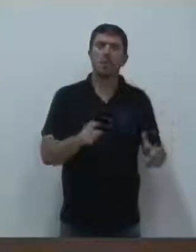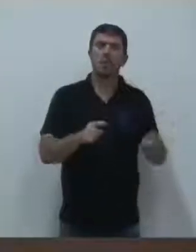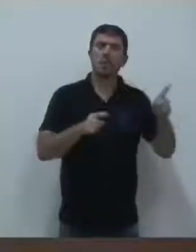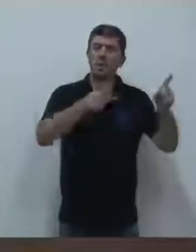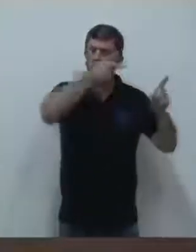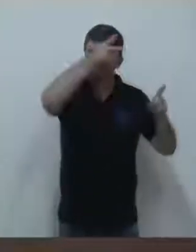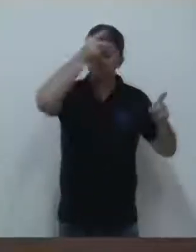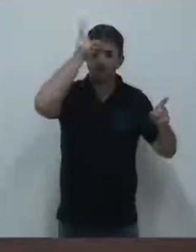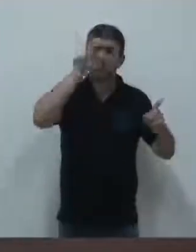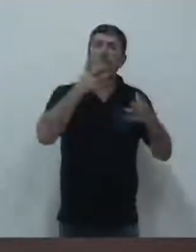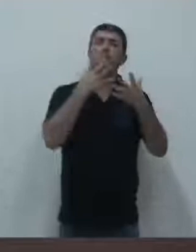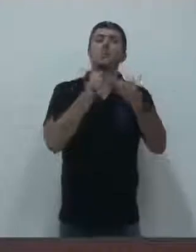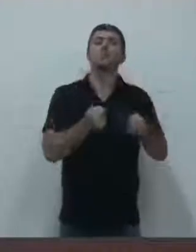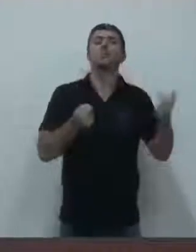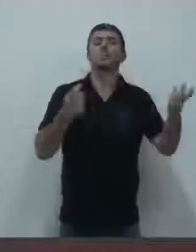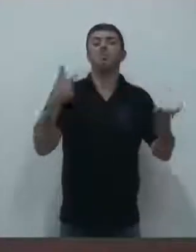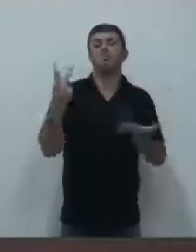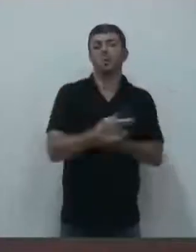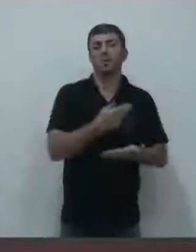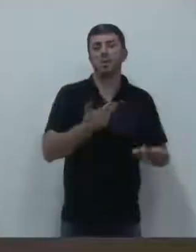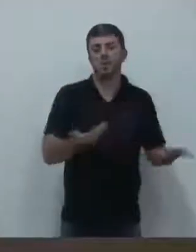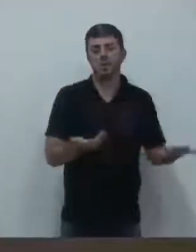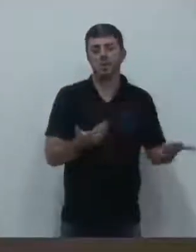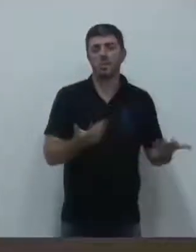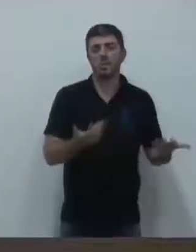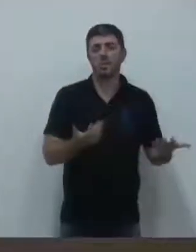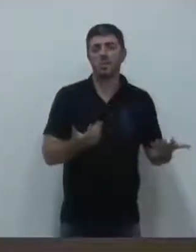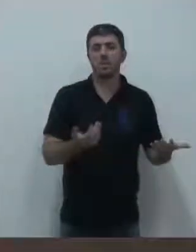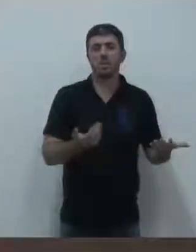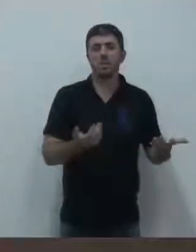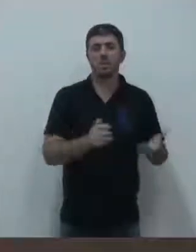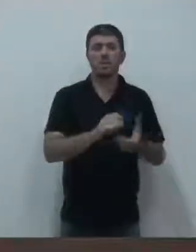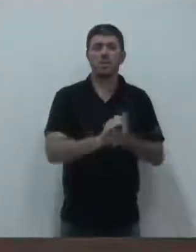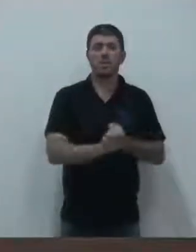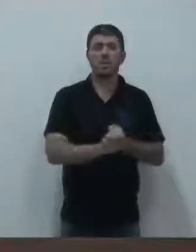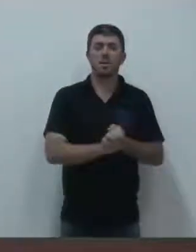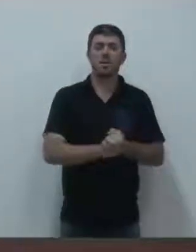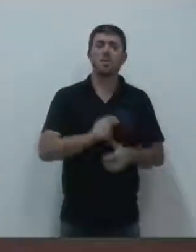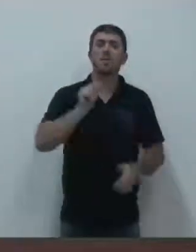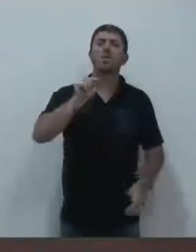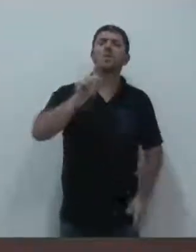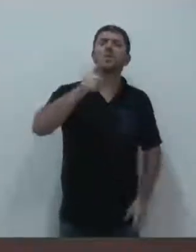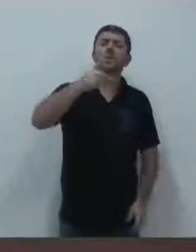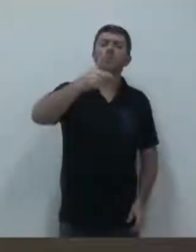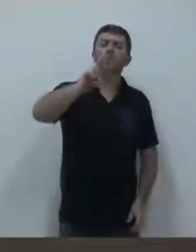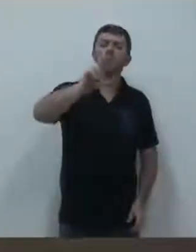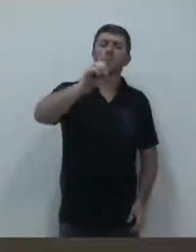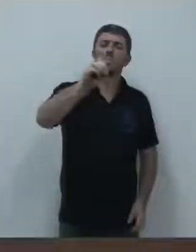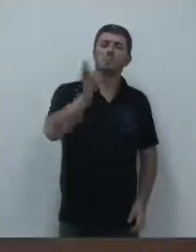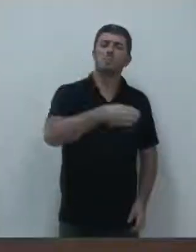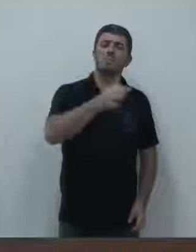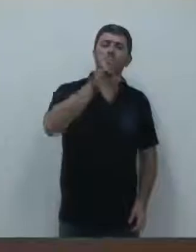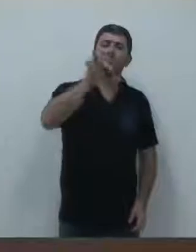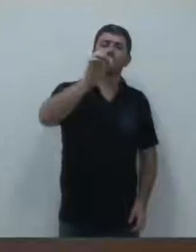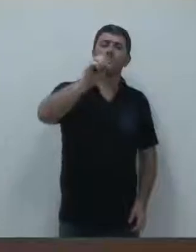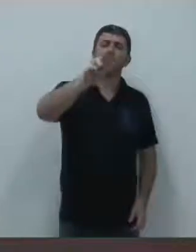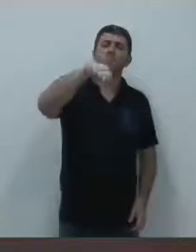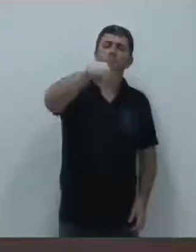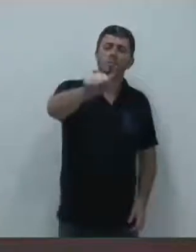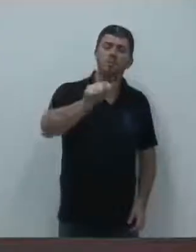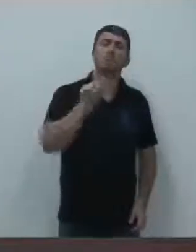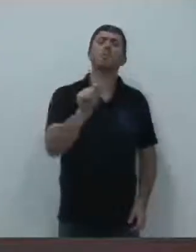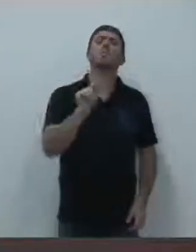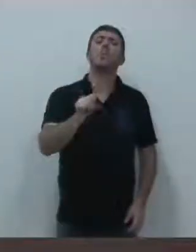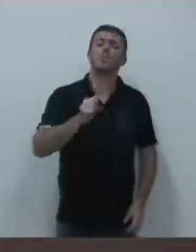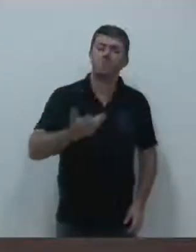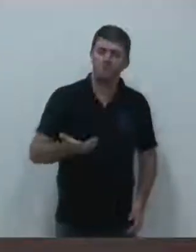2015, o controle interno municipal possui um caráter pró-forma. O que ele chamou de pró-forma? O controle interno não apresenta relatórios